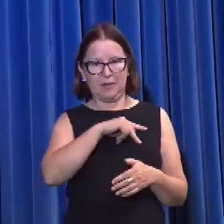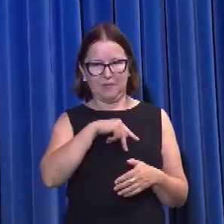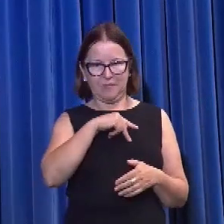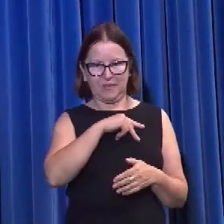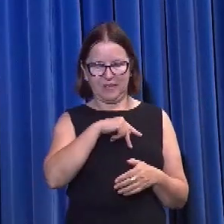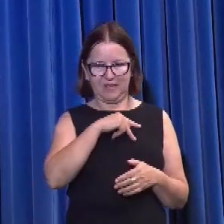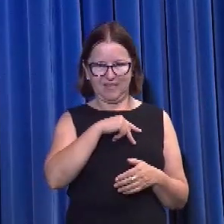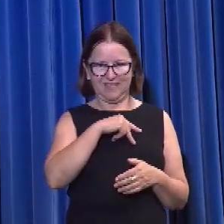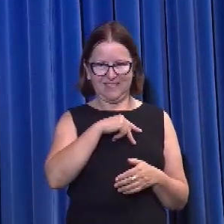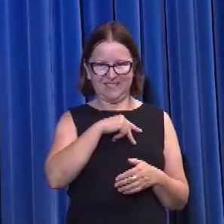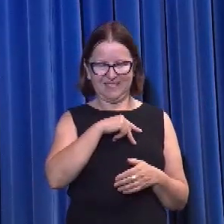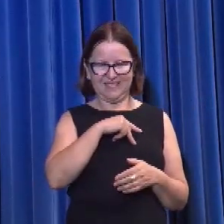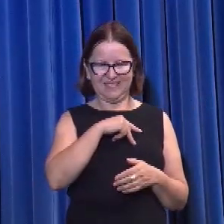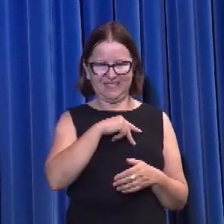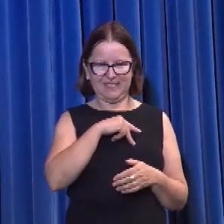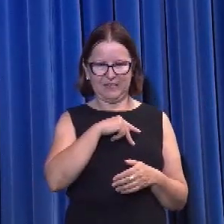Paulo,